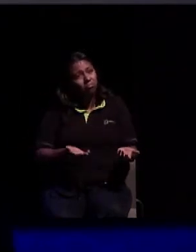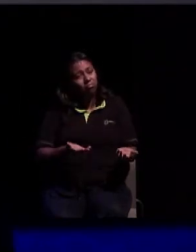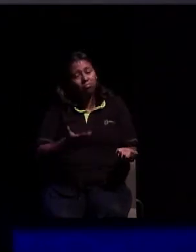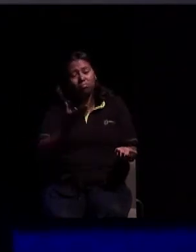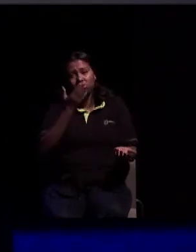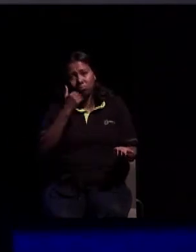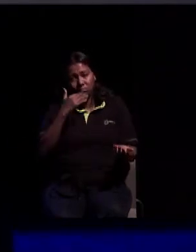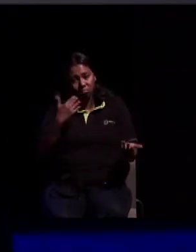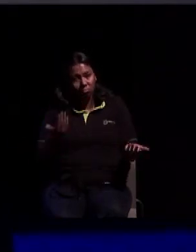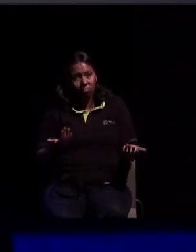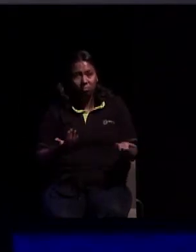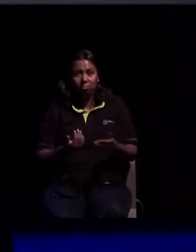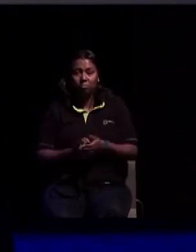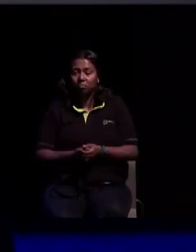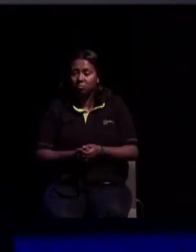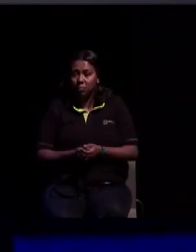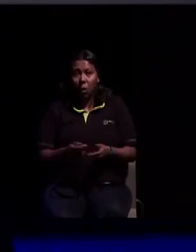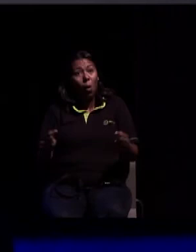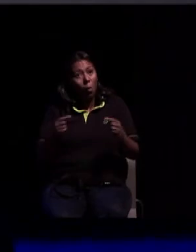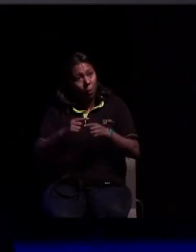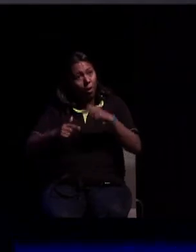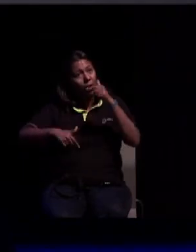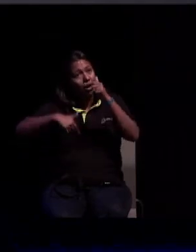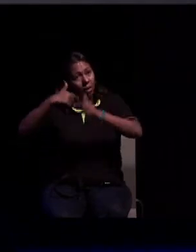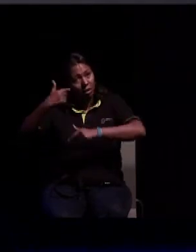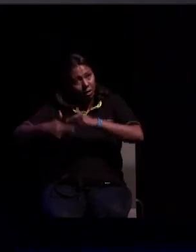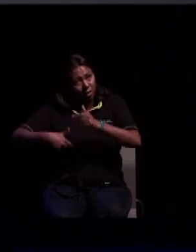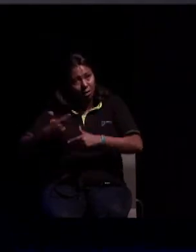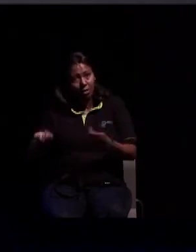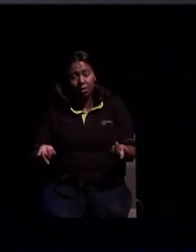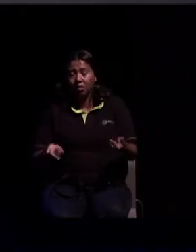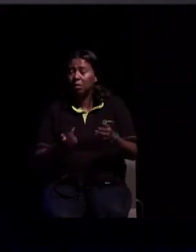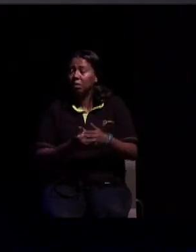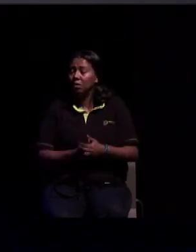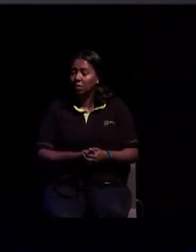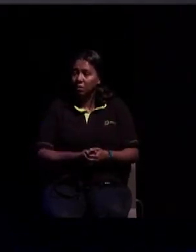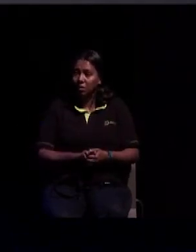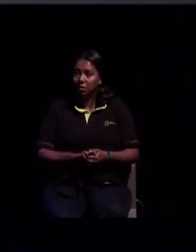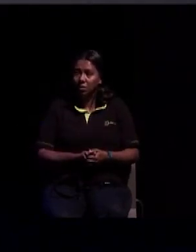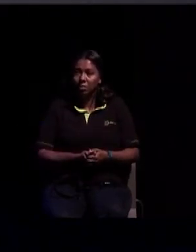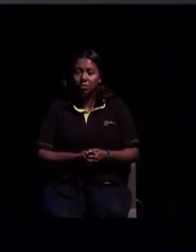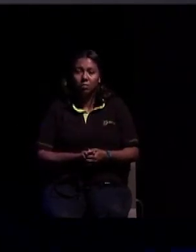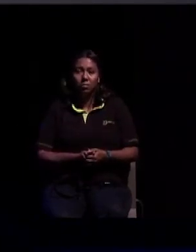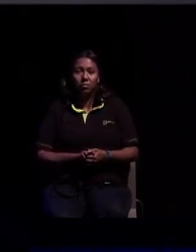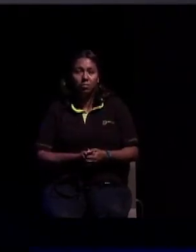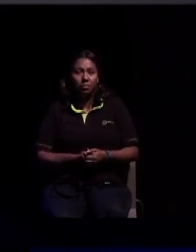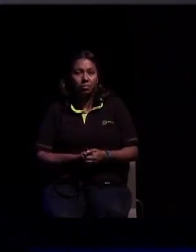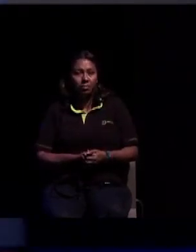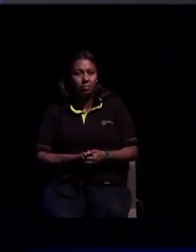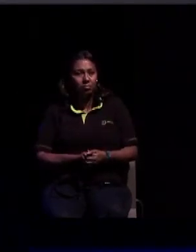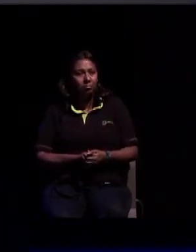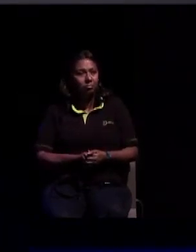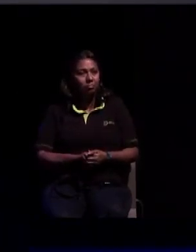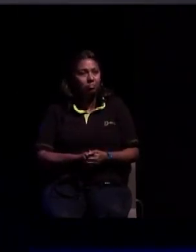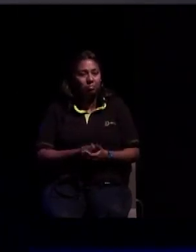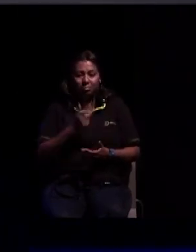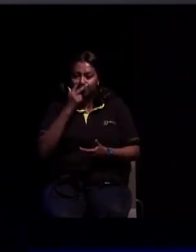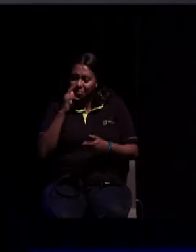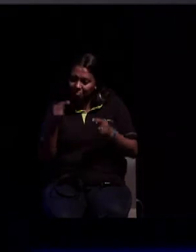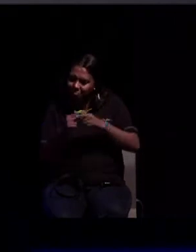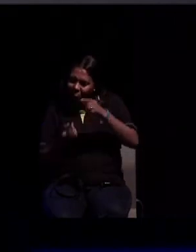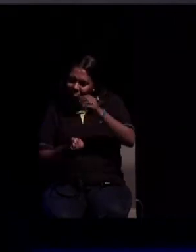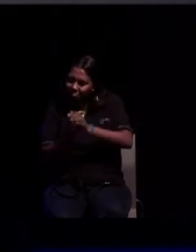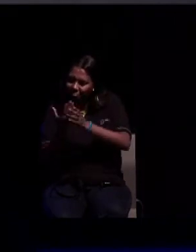uma atividade, quer dizer, ela é montada, ou seja, desde que ela tenha essa capacidade de criatividade, invenção, etc.,